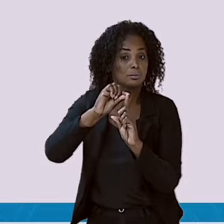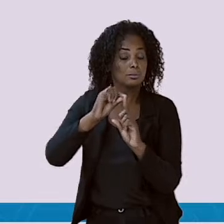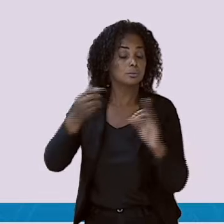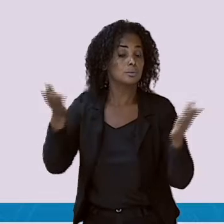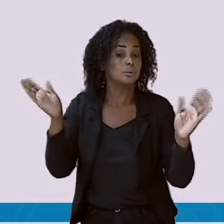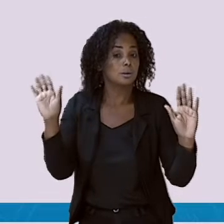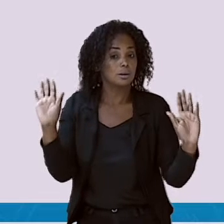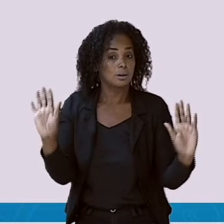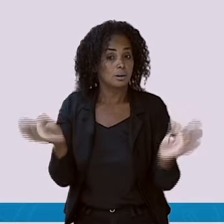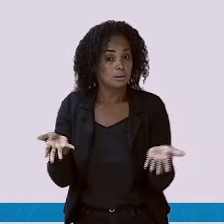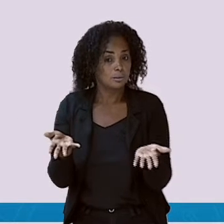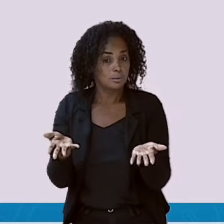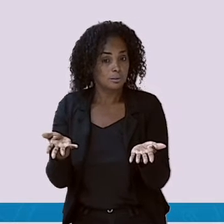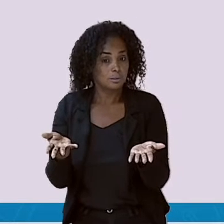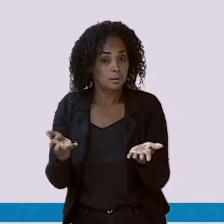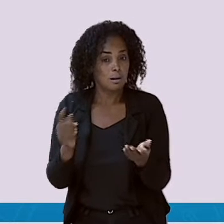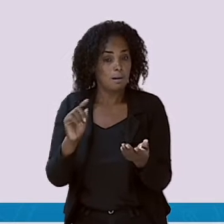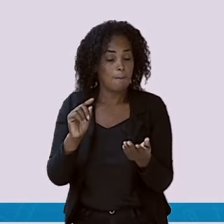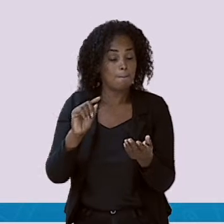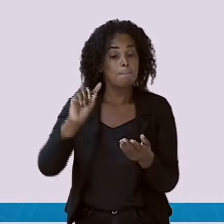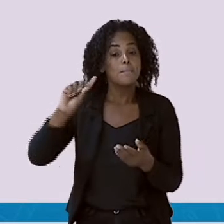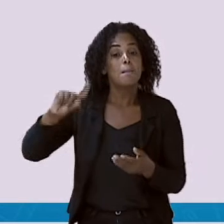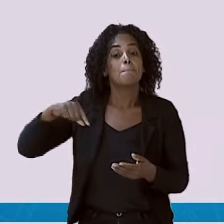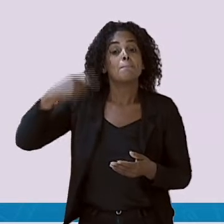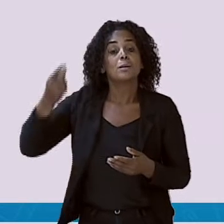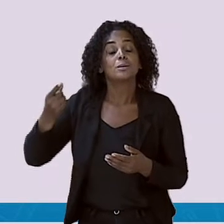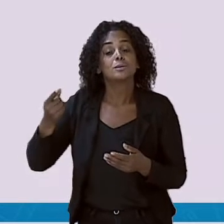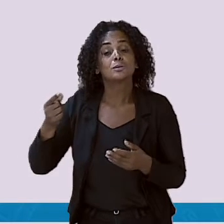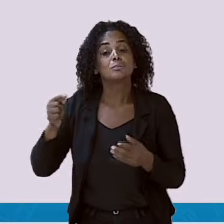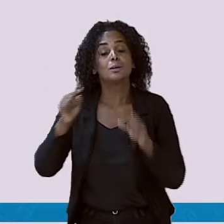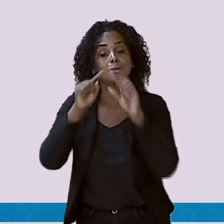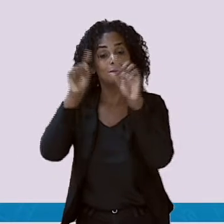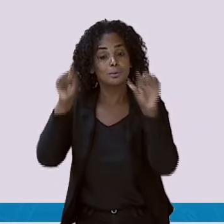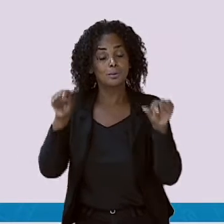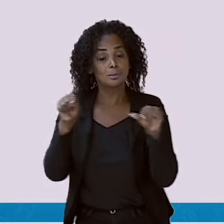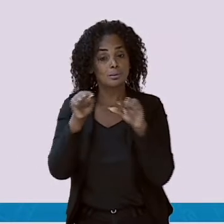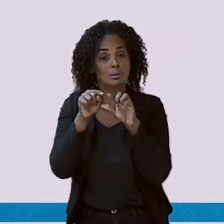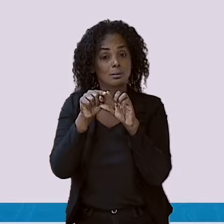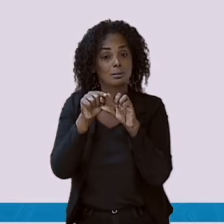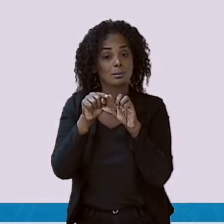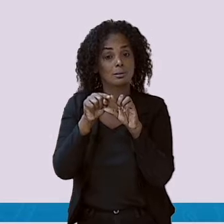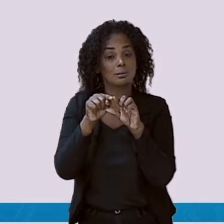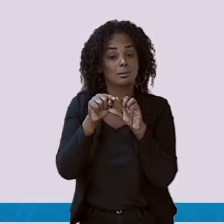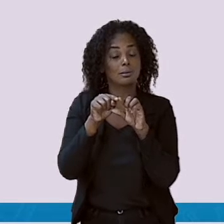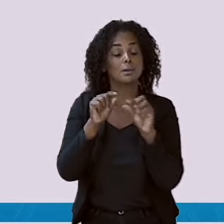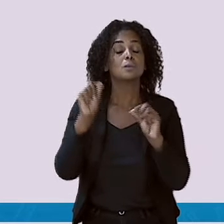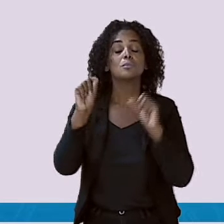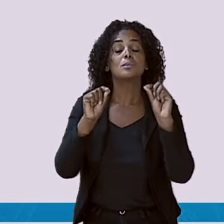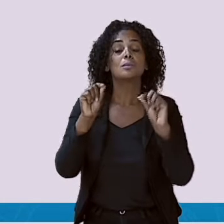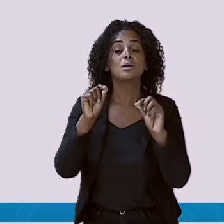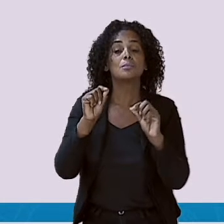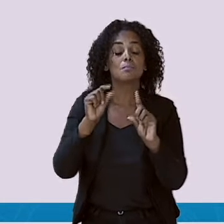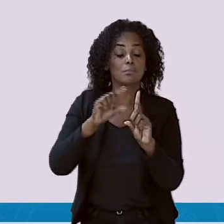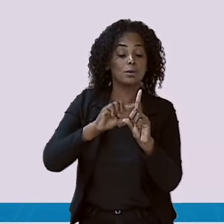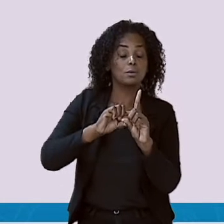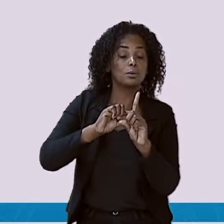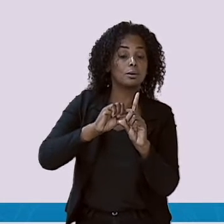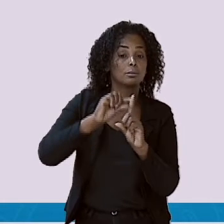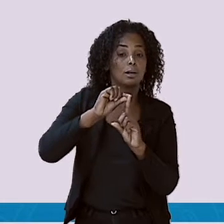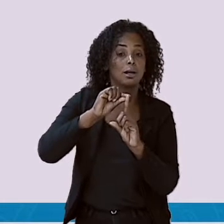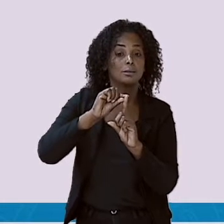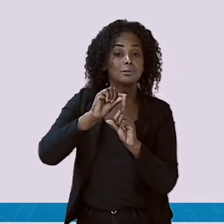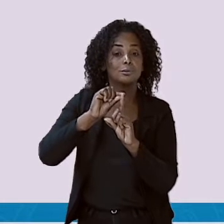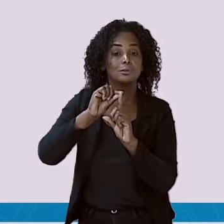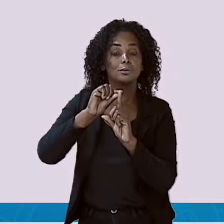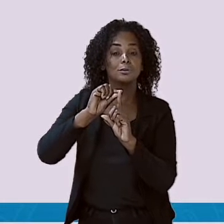Agora, a próxima coluna está falando assim que é a unidade de milhar mais próxima. Então, eu